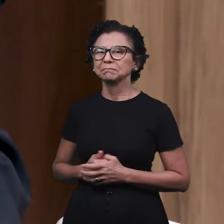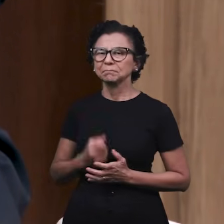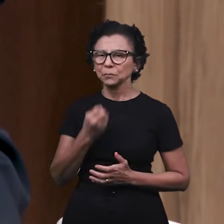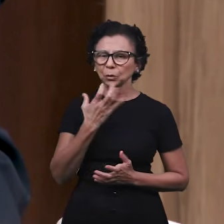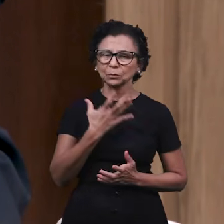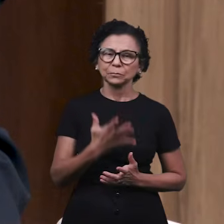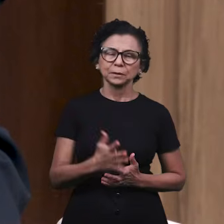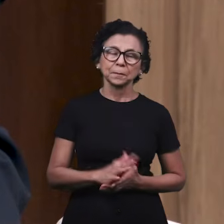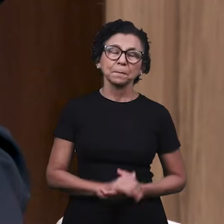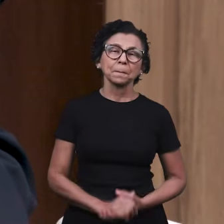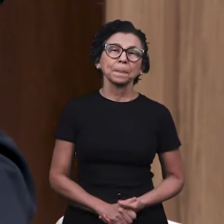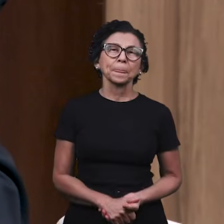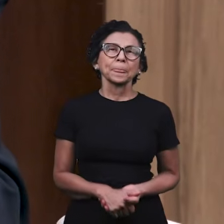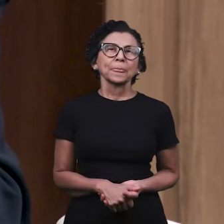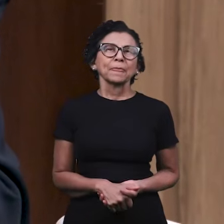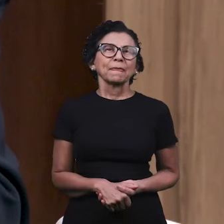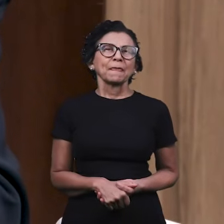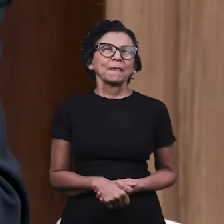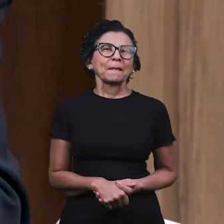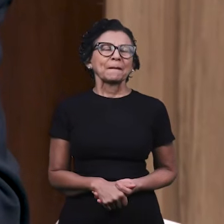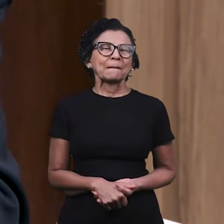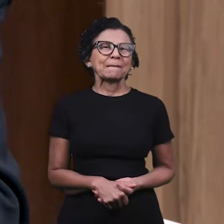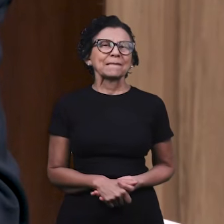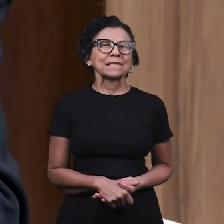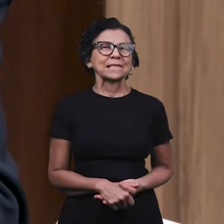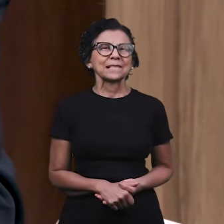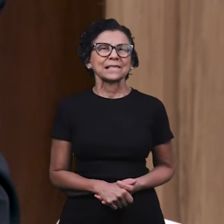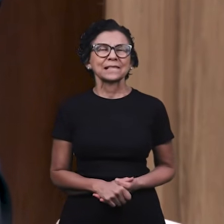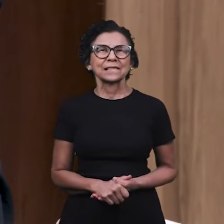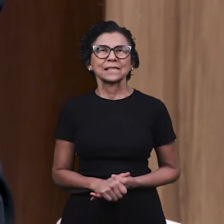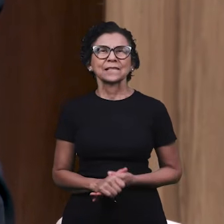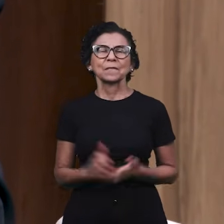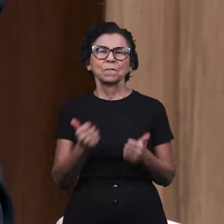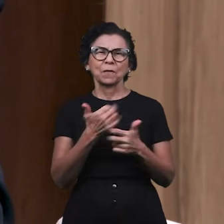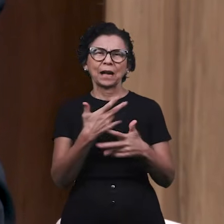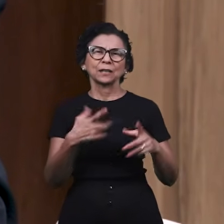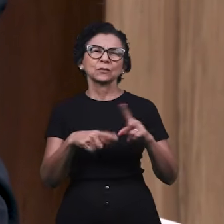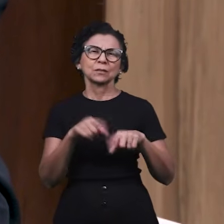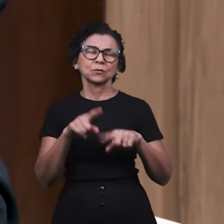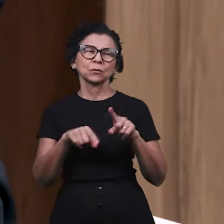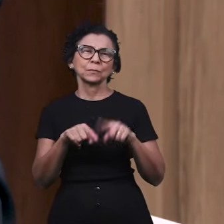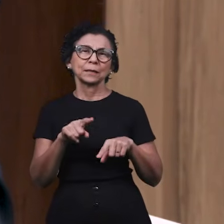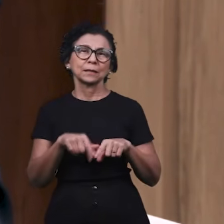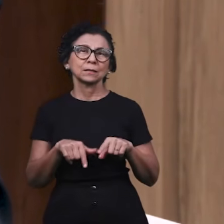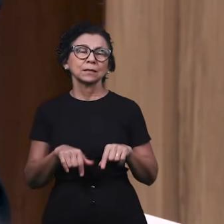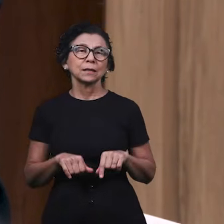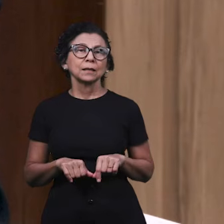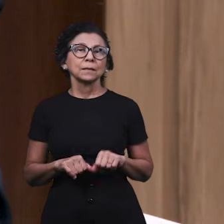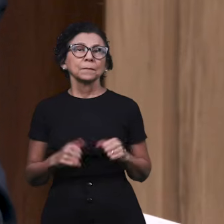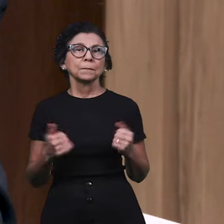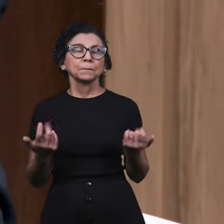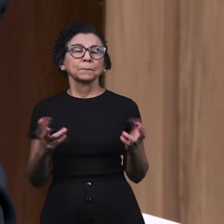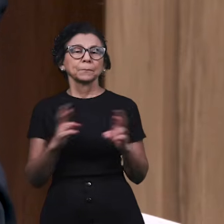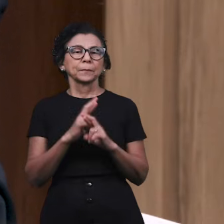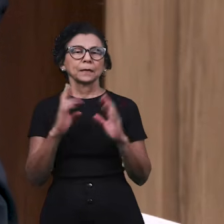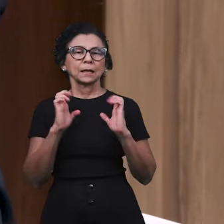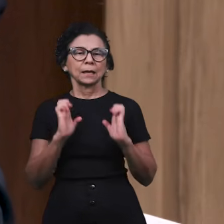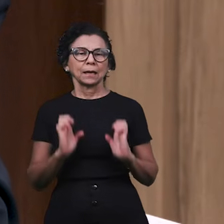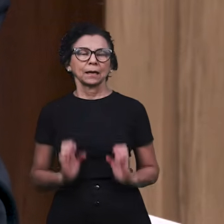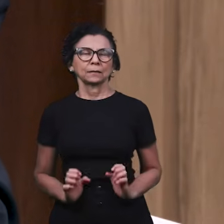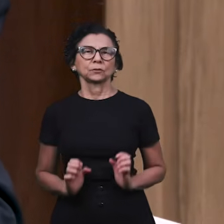acontece? Como que isso, vamos dizer assim, feriria a questão ética com relação